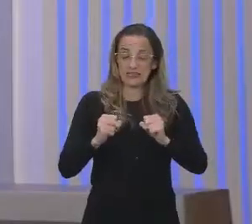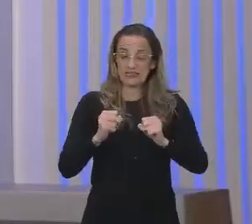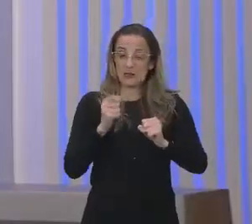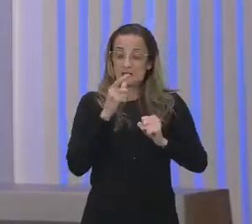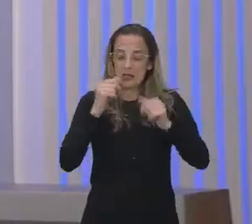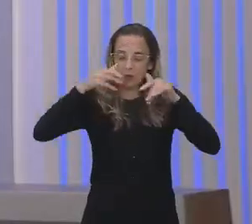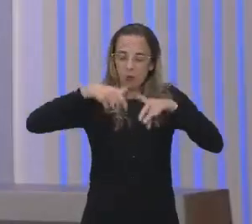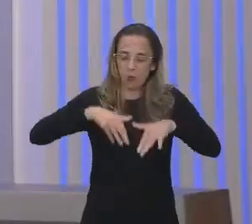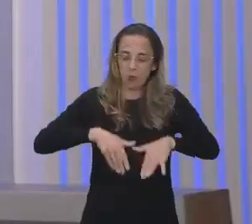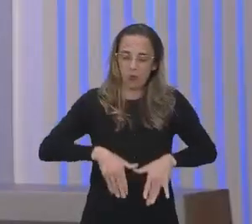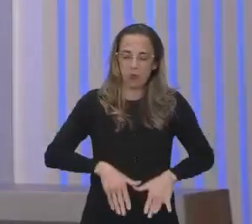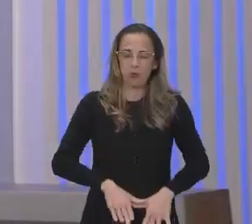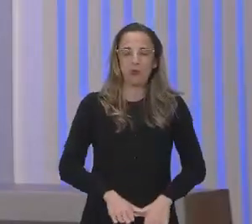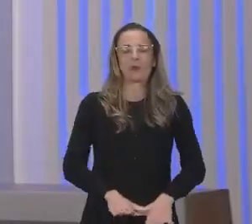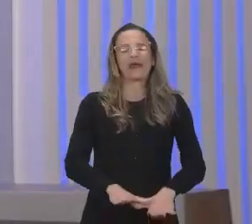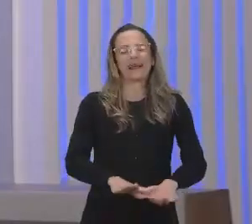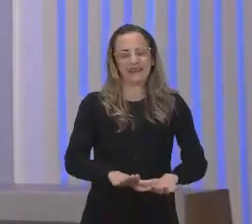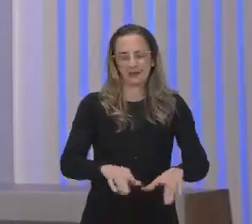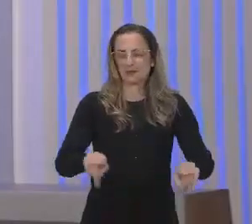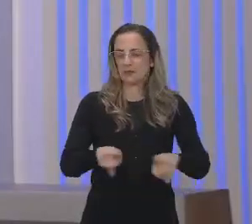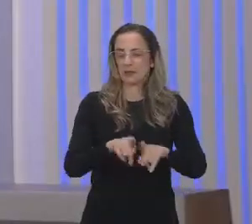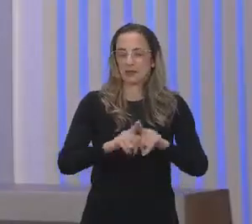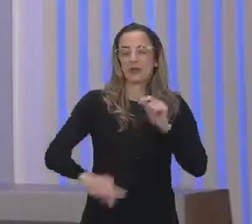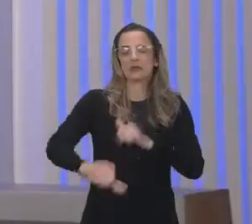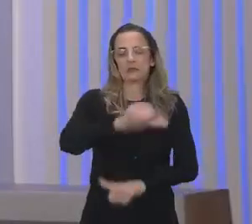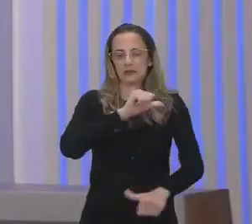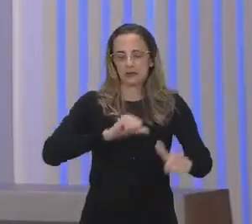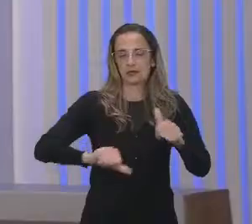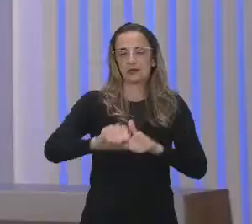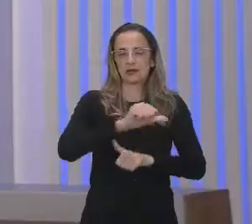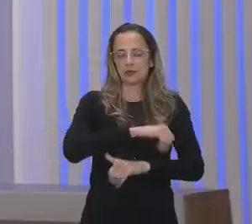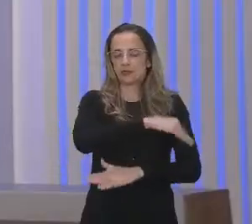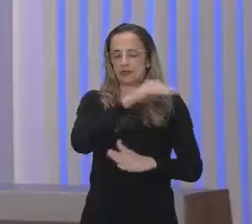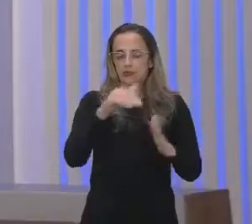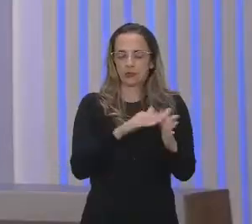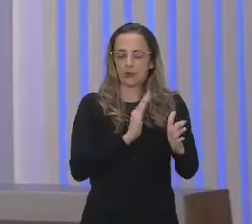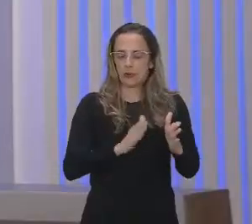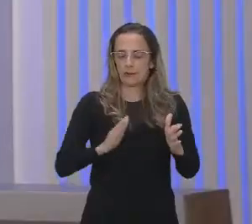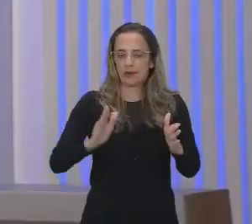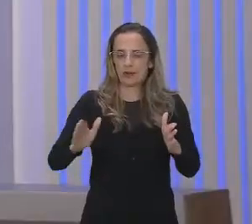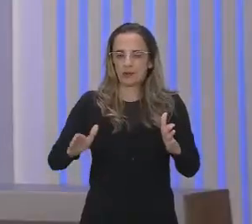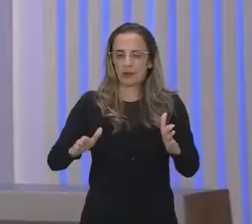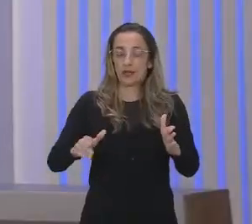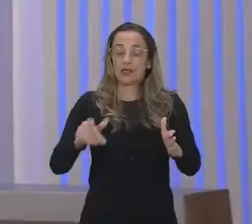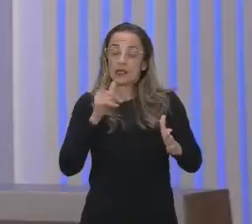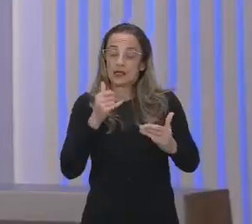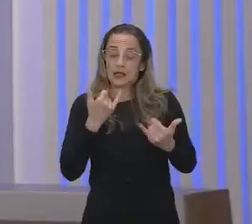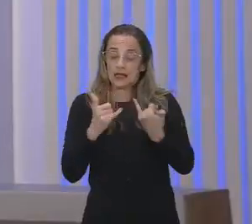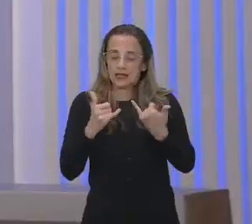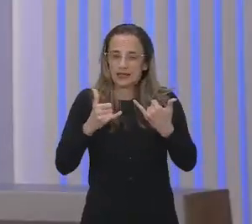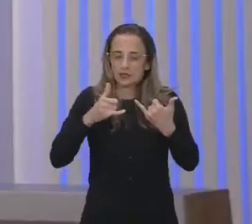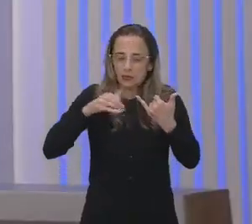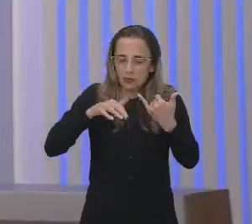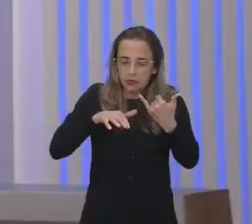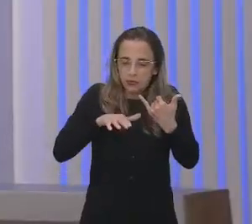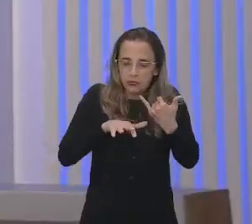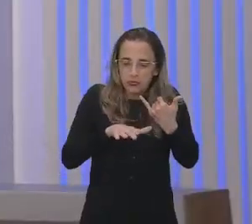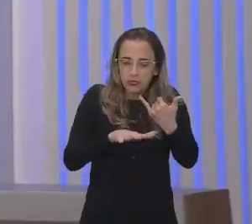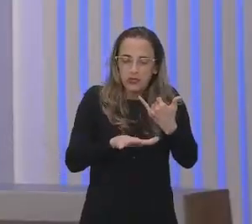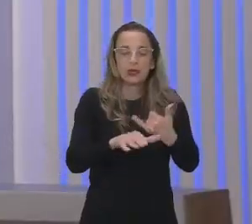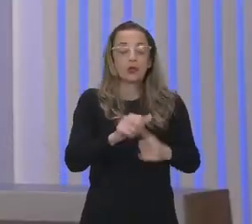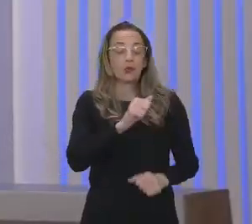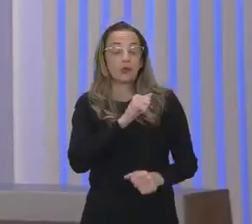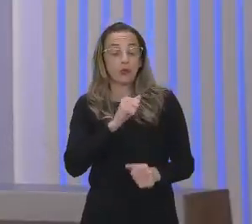gira a turbina, né, depois a gente tem o transformador. Então, todo esse processo para que quando ele saia do percurso escolar,